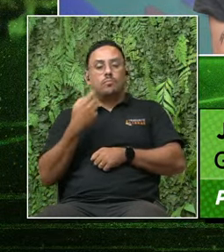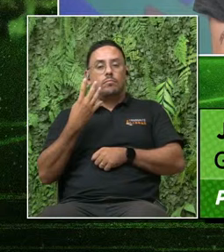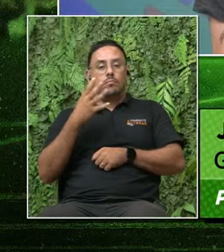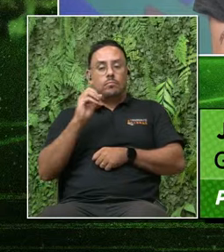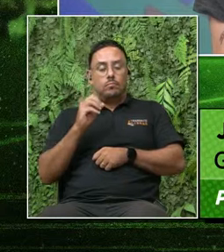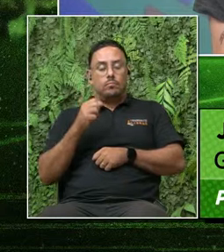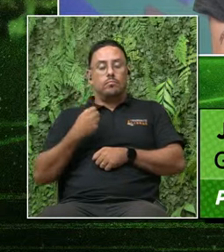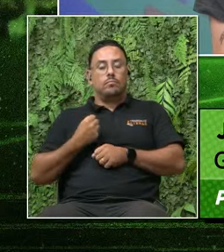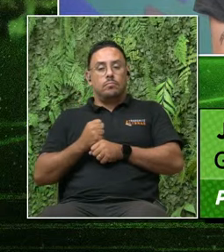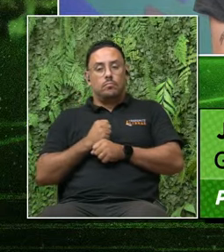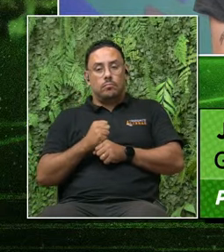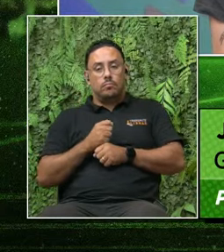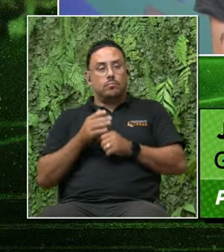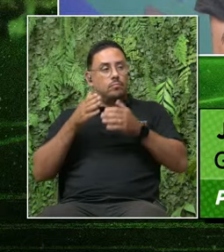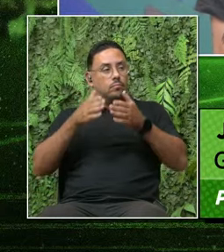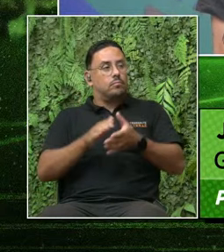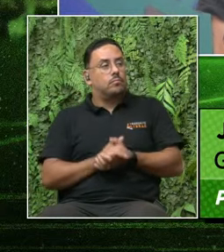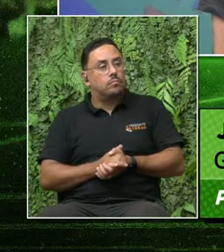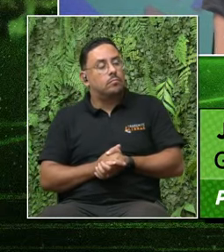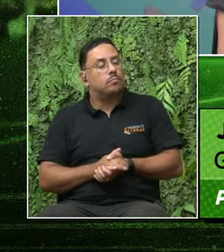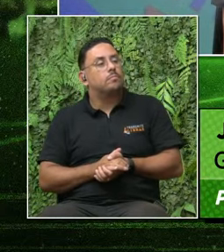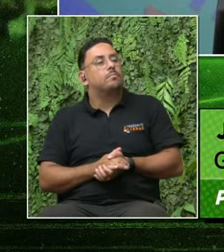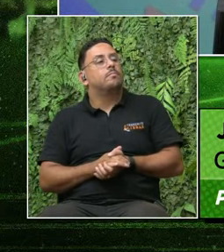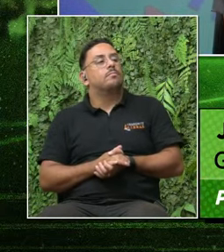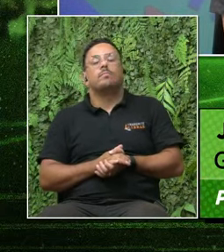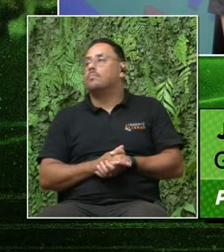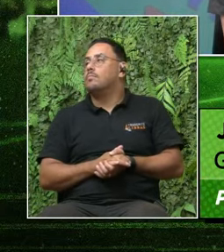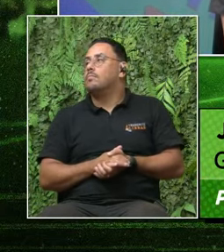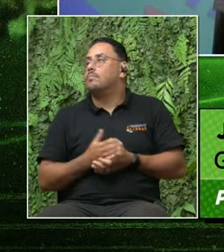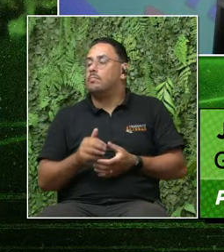aí o penta chegou filhão